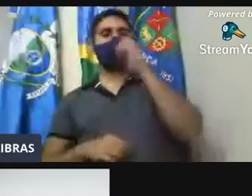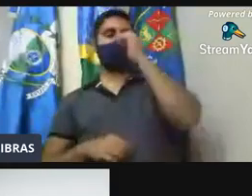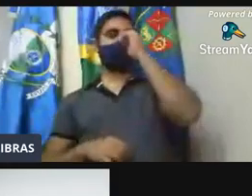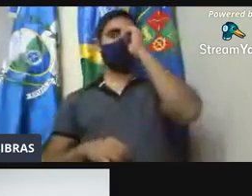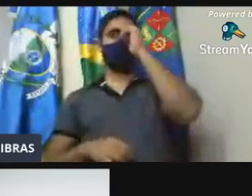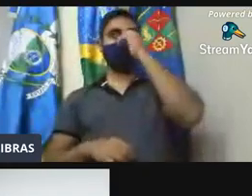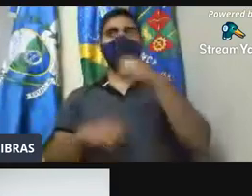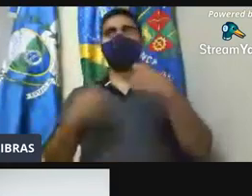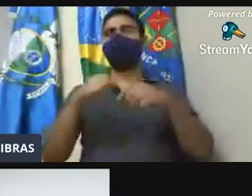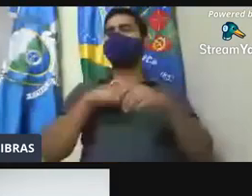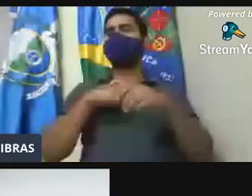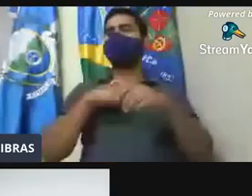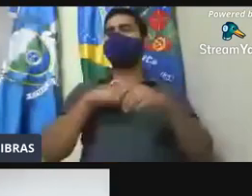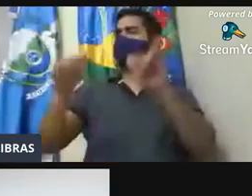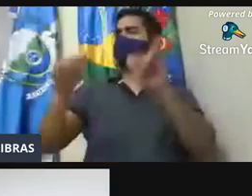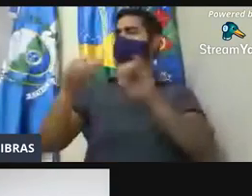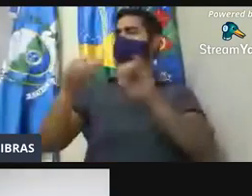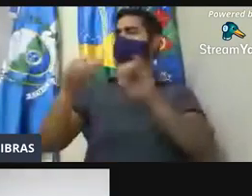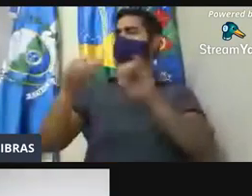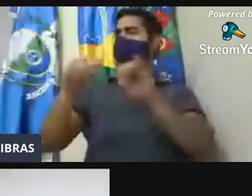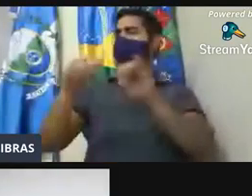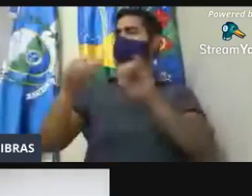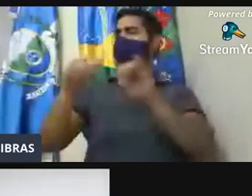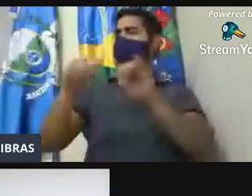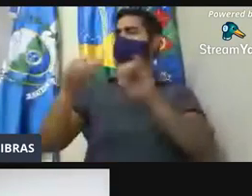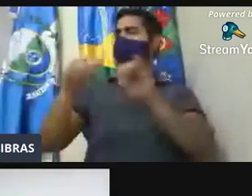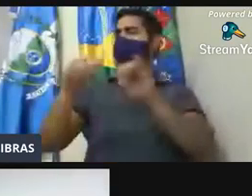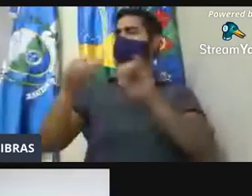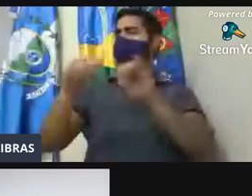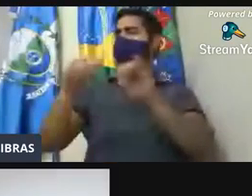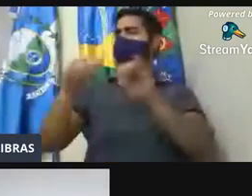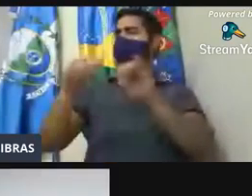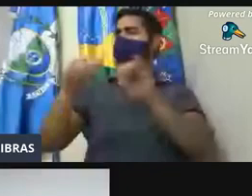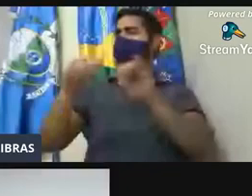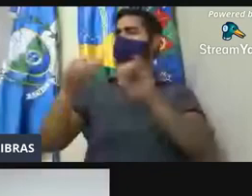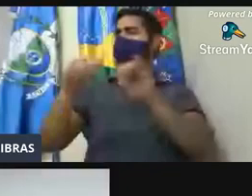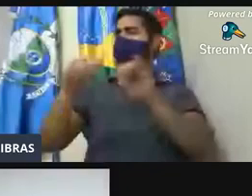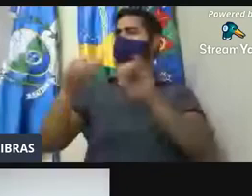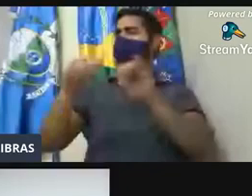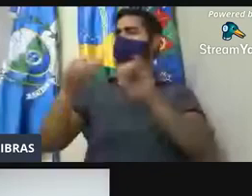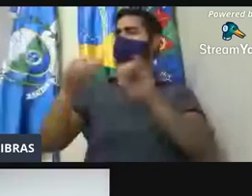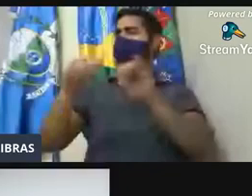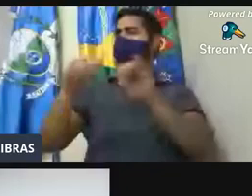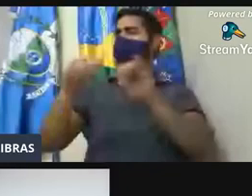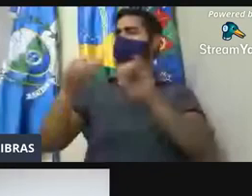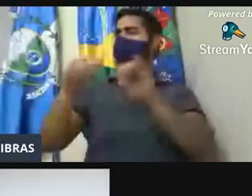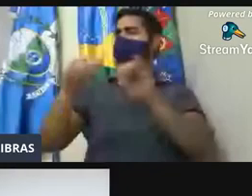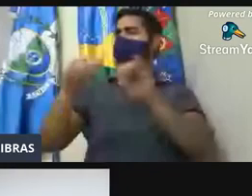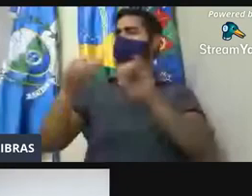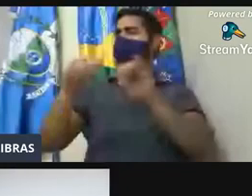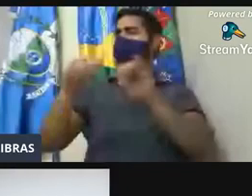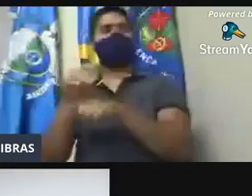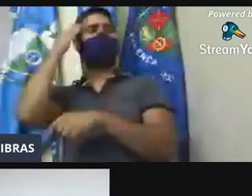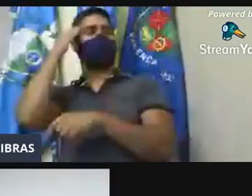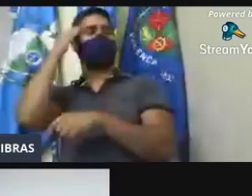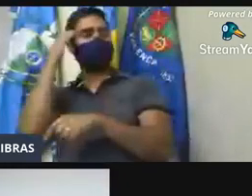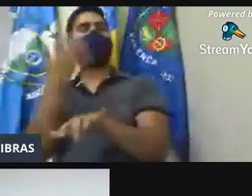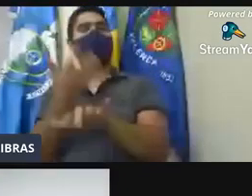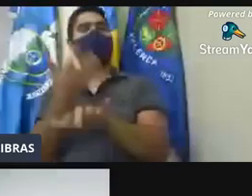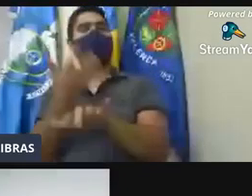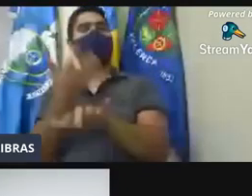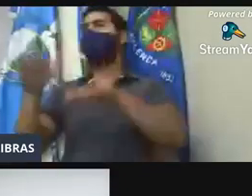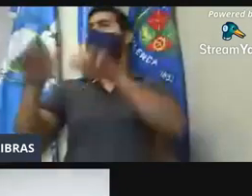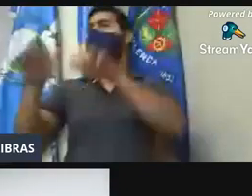que as informações detalhadas sejam prestadas a esta Casa, para que, de posse das mesmas, poderão contribuir para um melhor entendimento sobre a matéria e reunir elementos